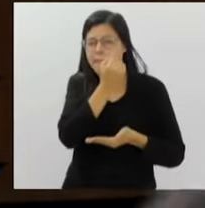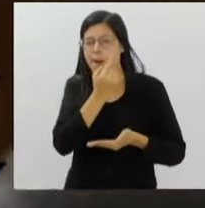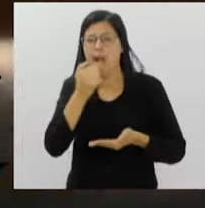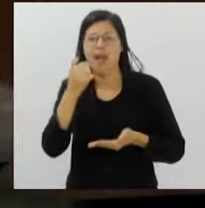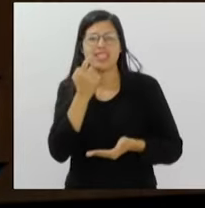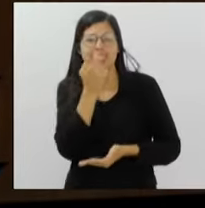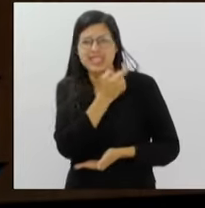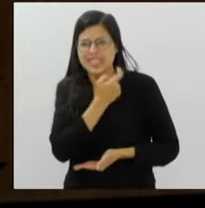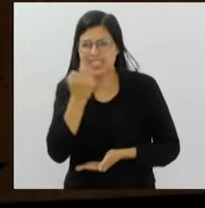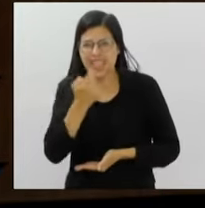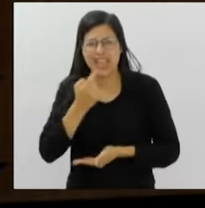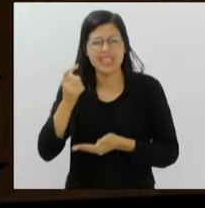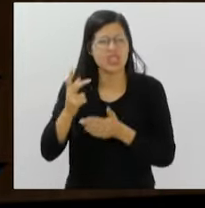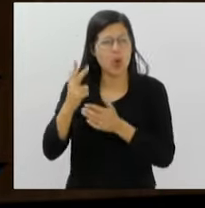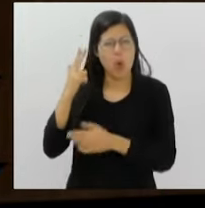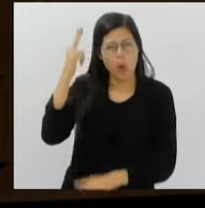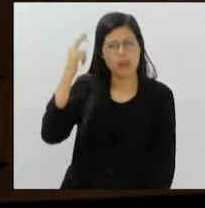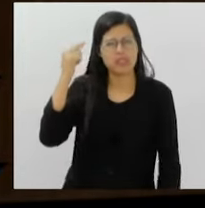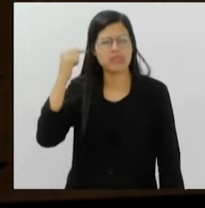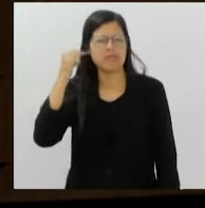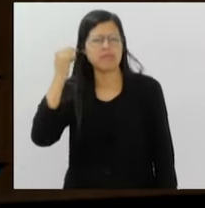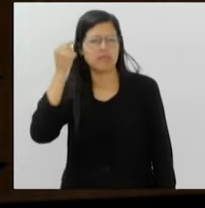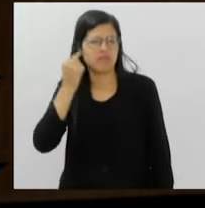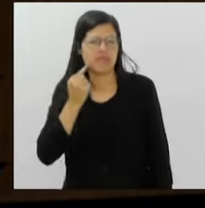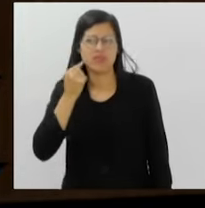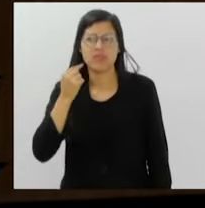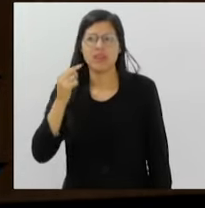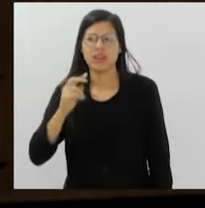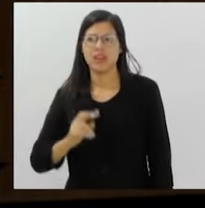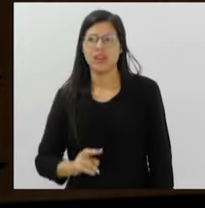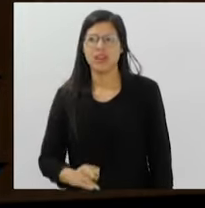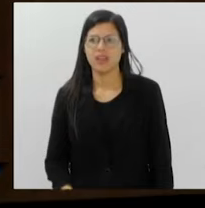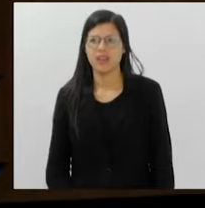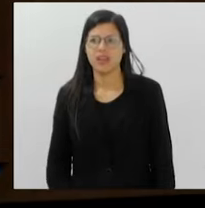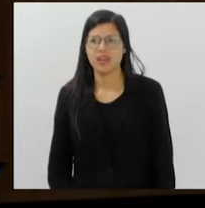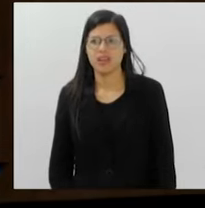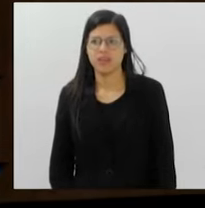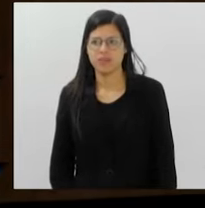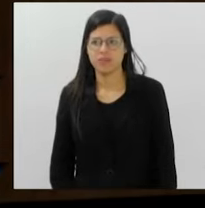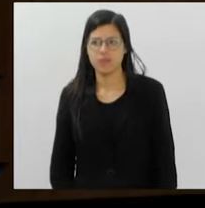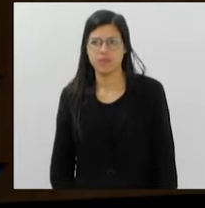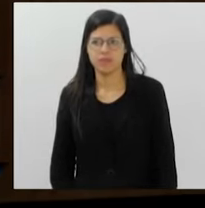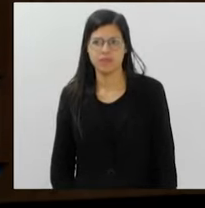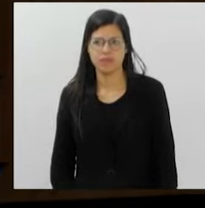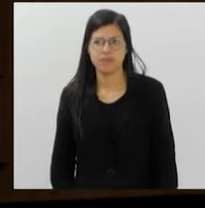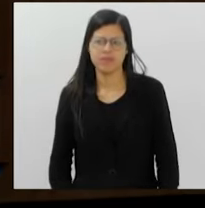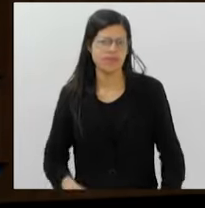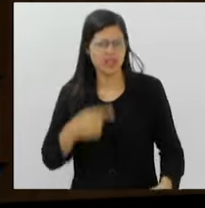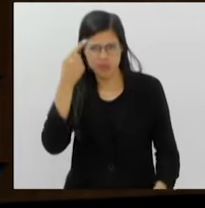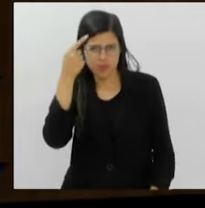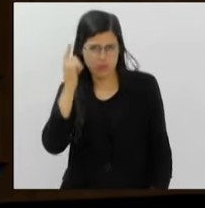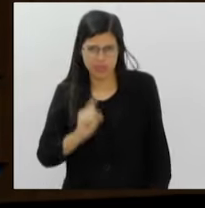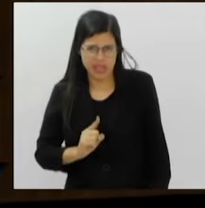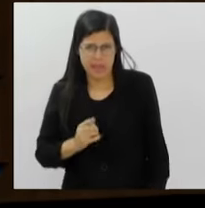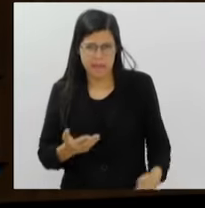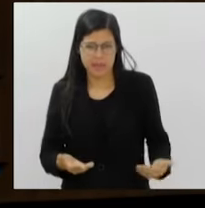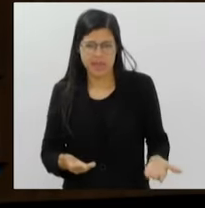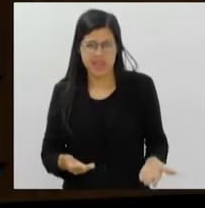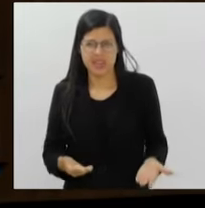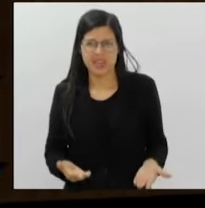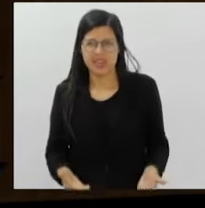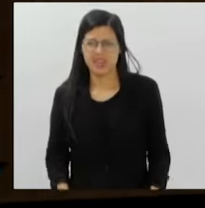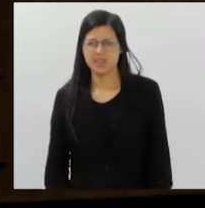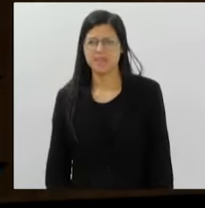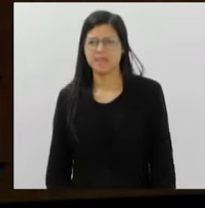orelha, vai barbarizando dessa forma. E quando é mulher? Ele não sabia disso? Ele